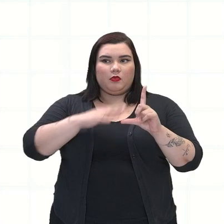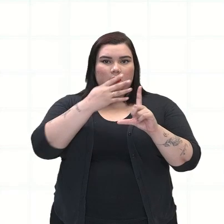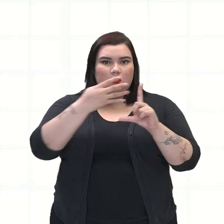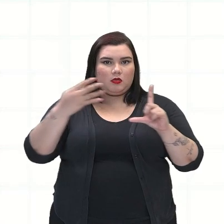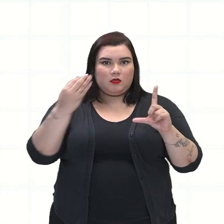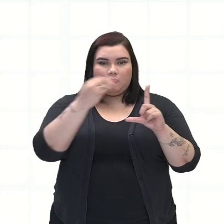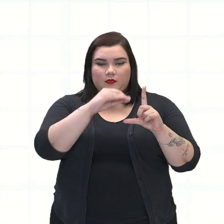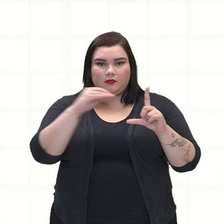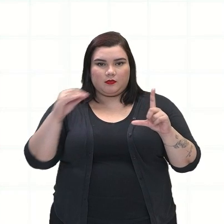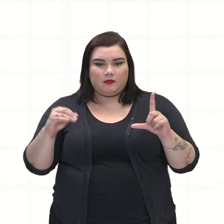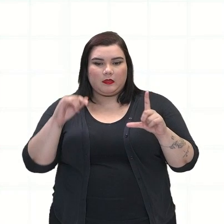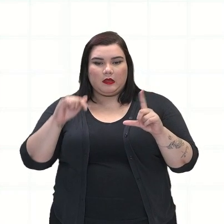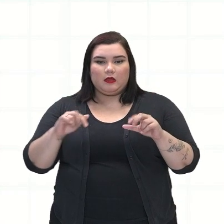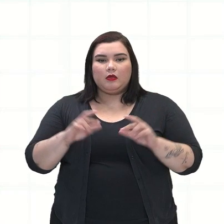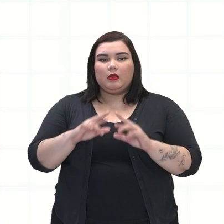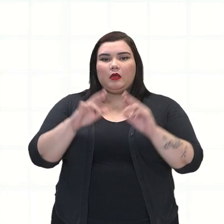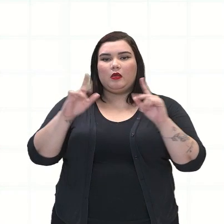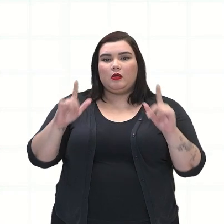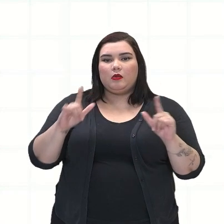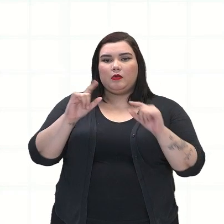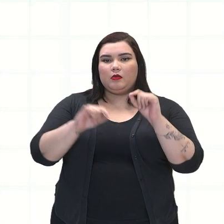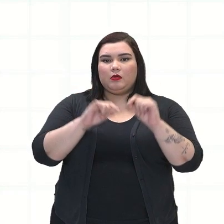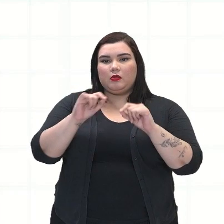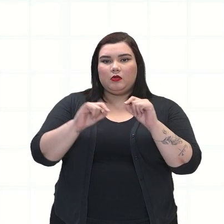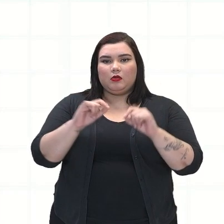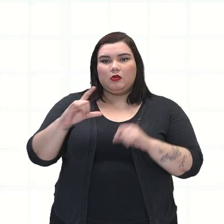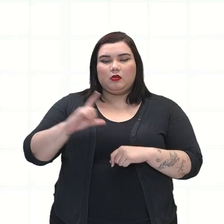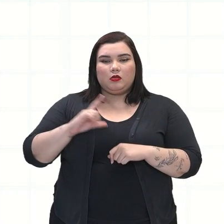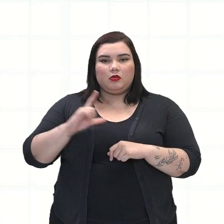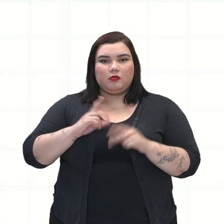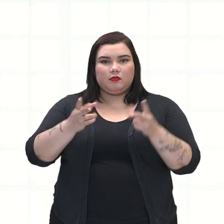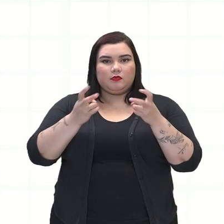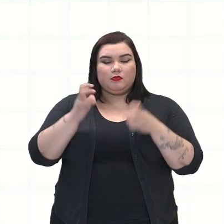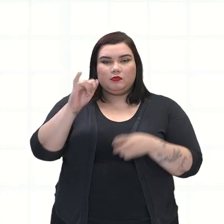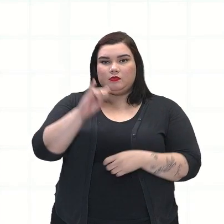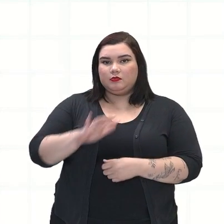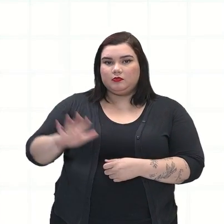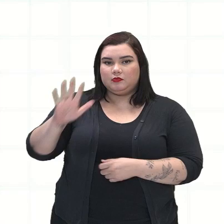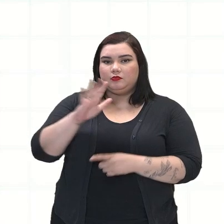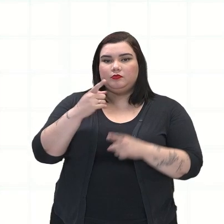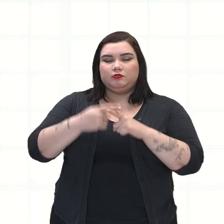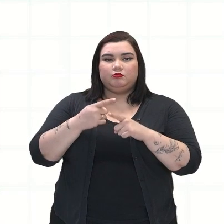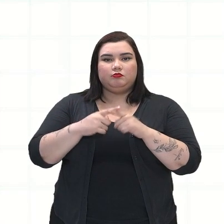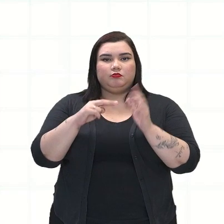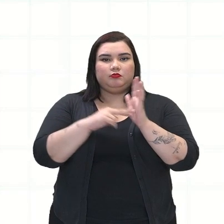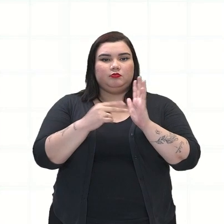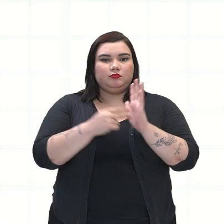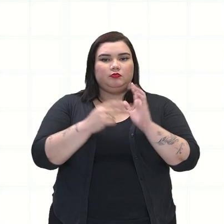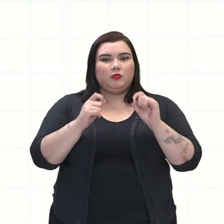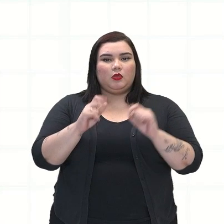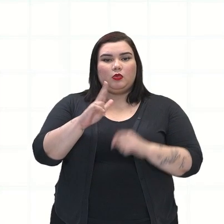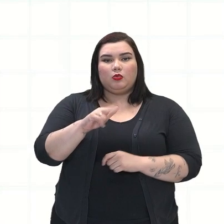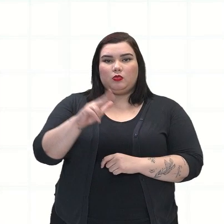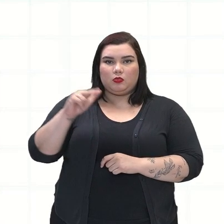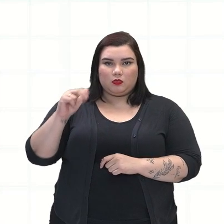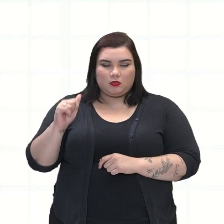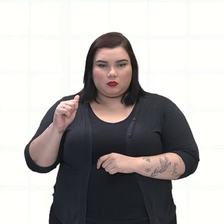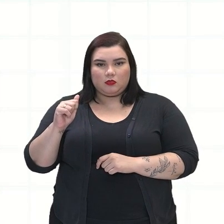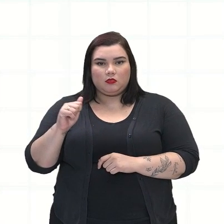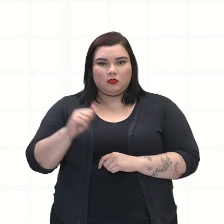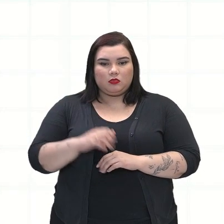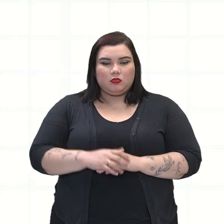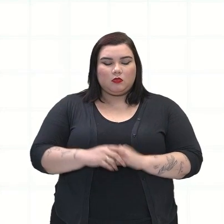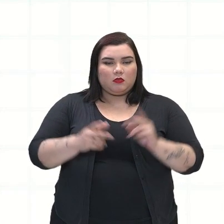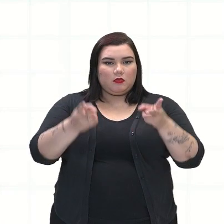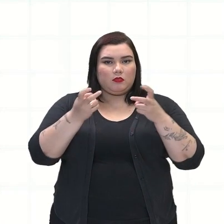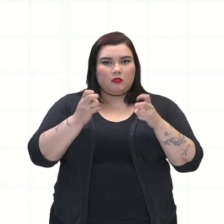Never é o contrário do que a gente está vendo na imagem, porque quer dizer nunca. Vamos lembrar aqui os advérbios